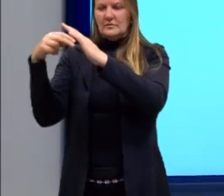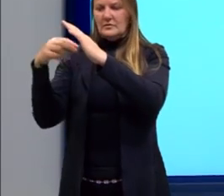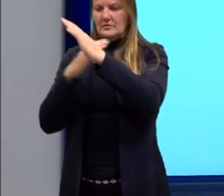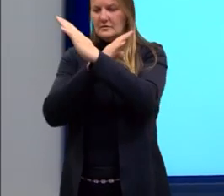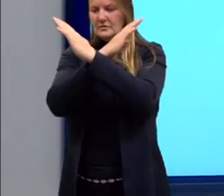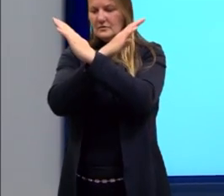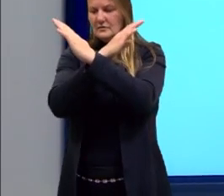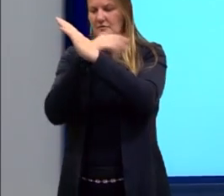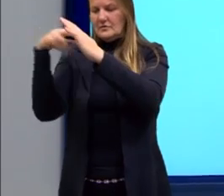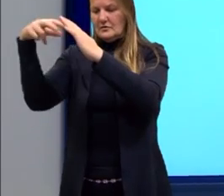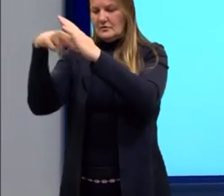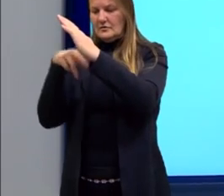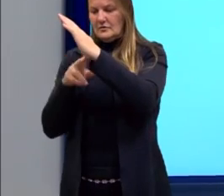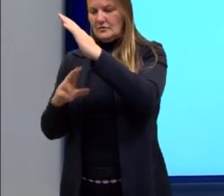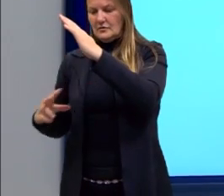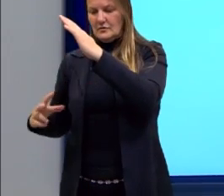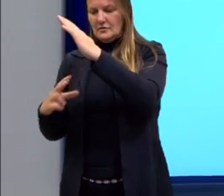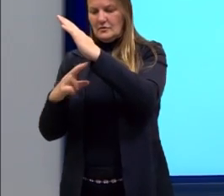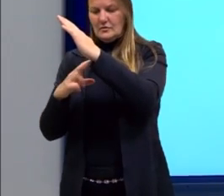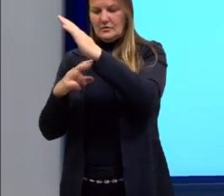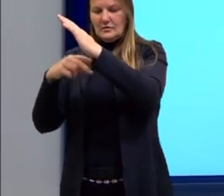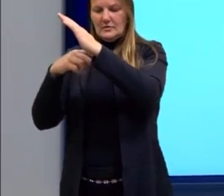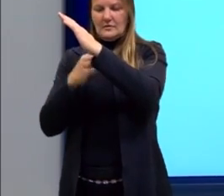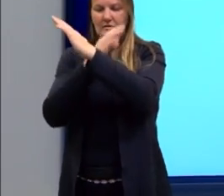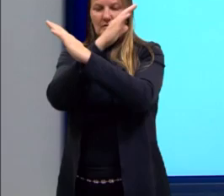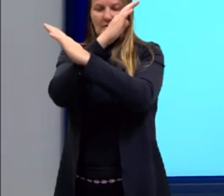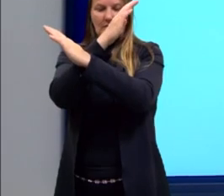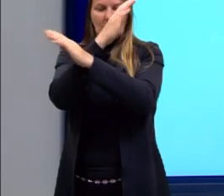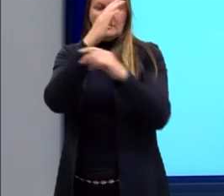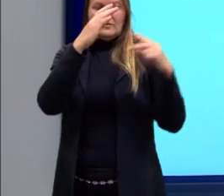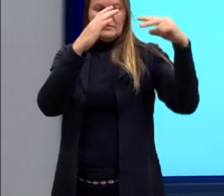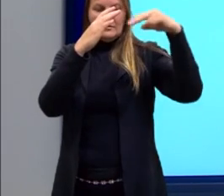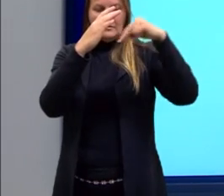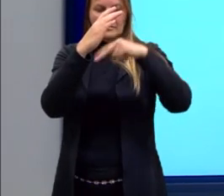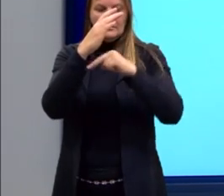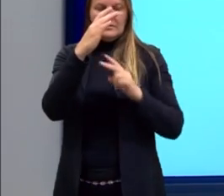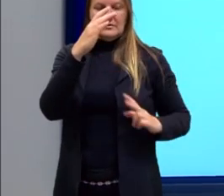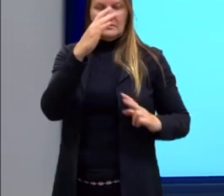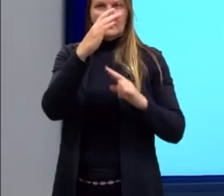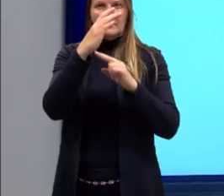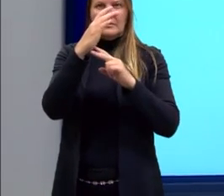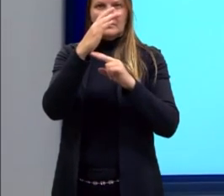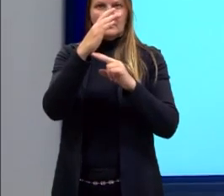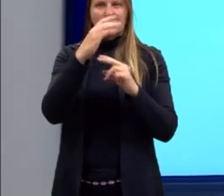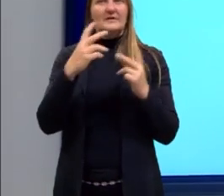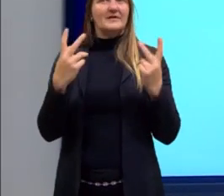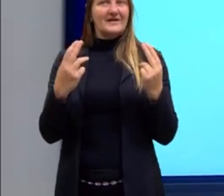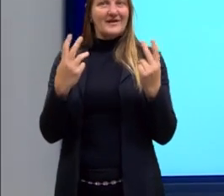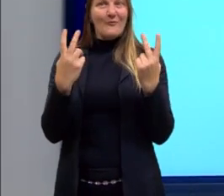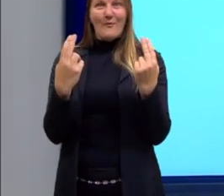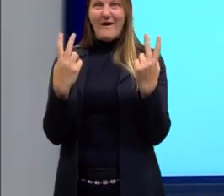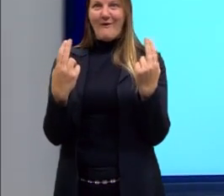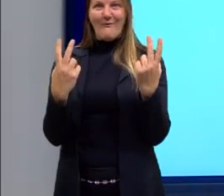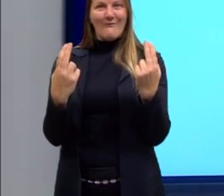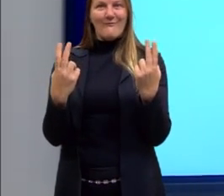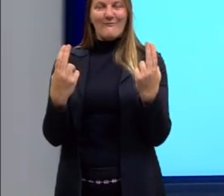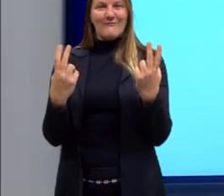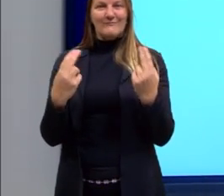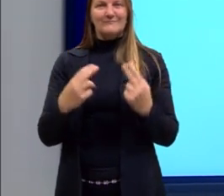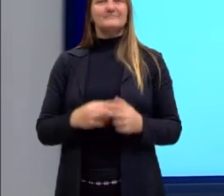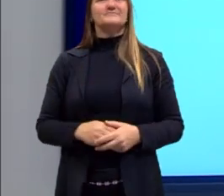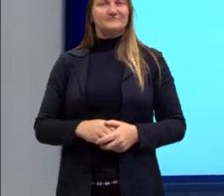a semelhança entre dois ângulos serem iguais e os outros dois também serem iguais